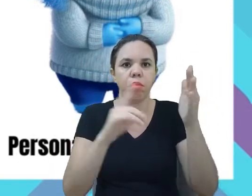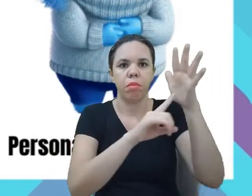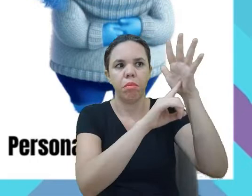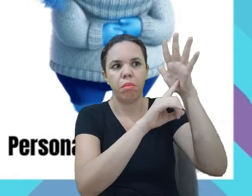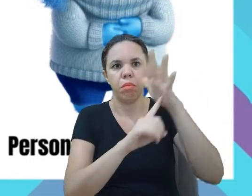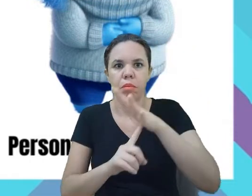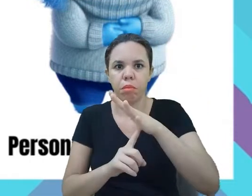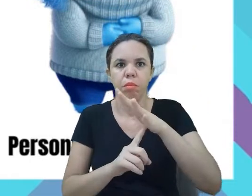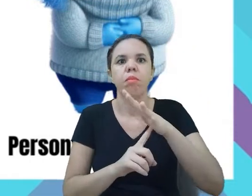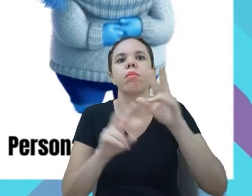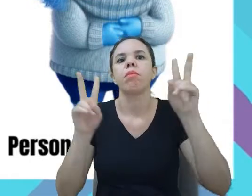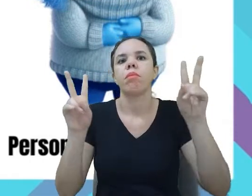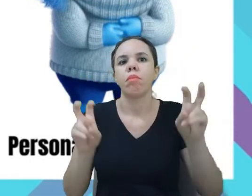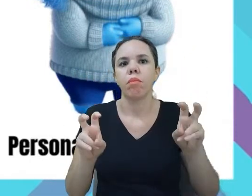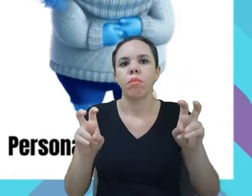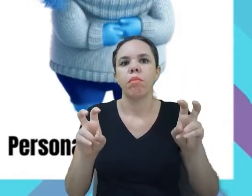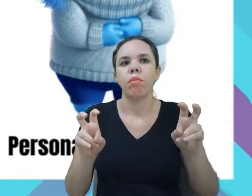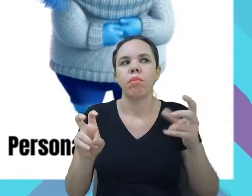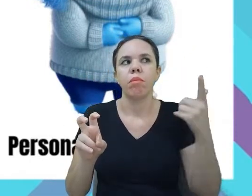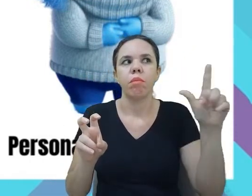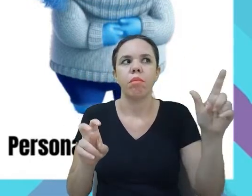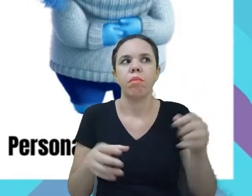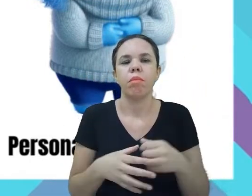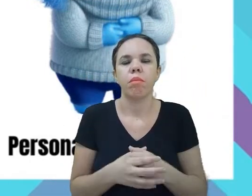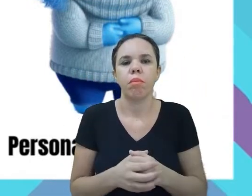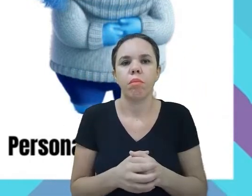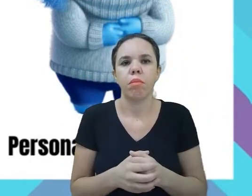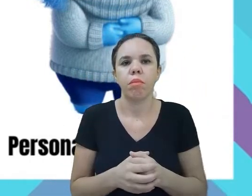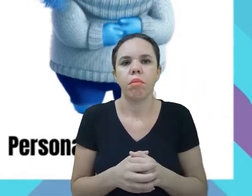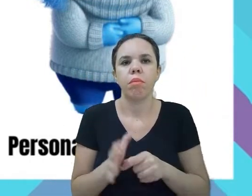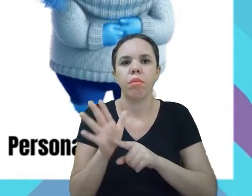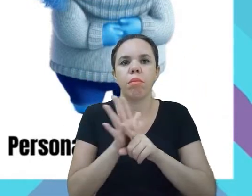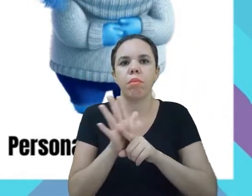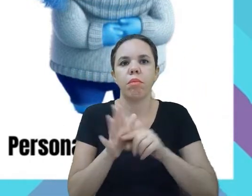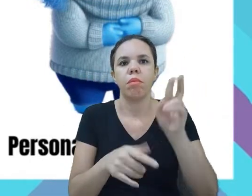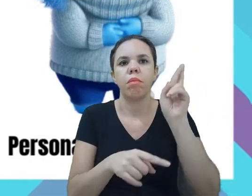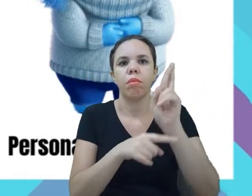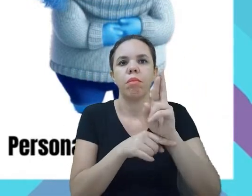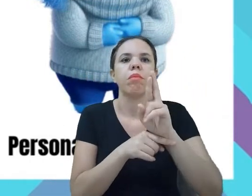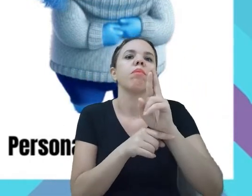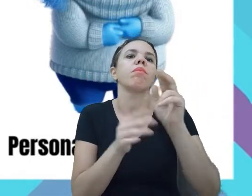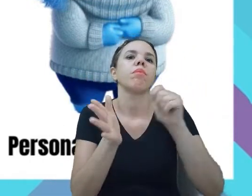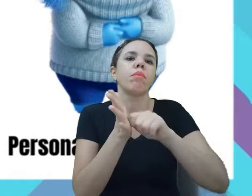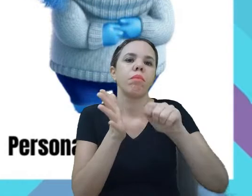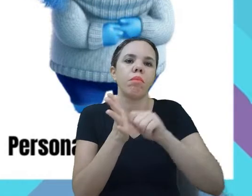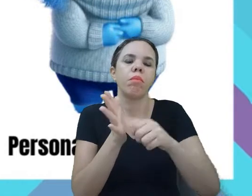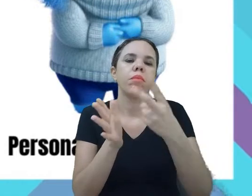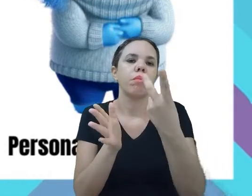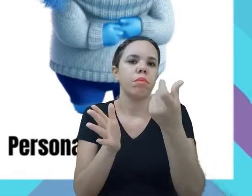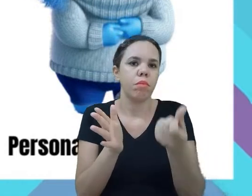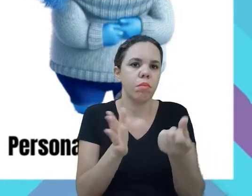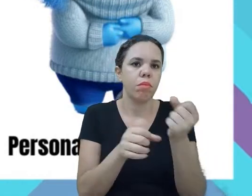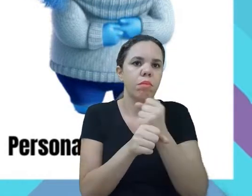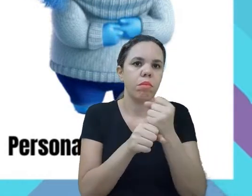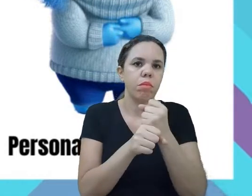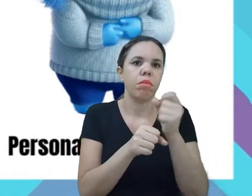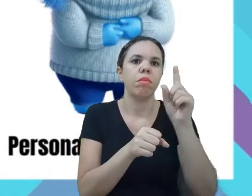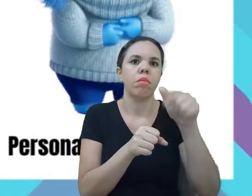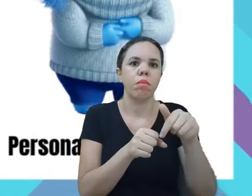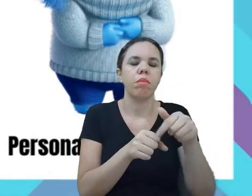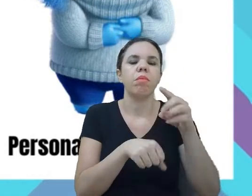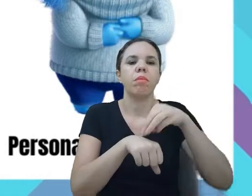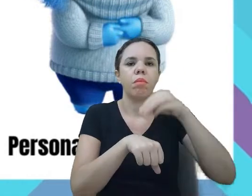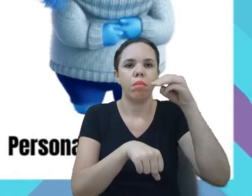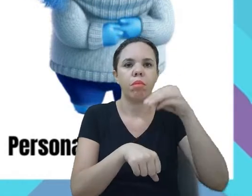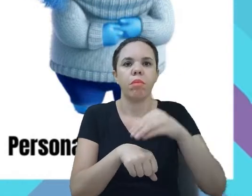outros e se vitimizando em relação ao mundo, segundo referências de junho de 2016